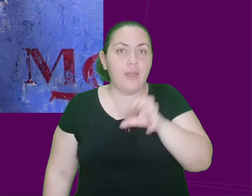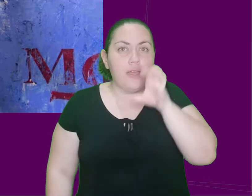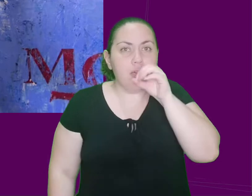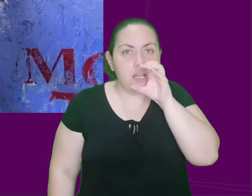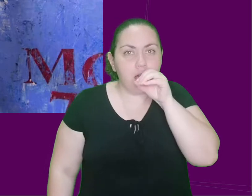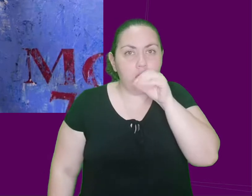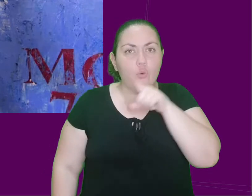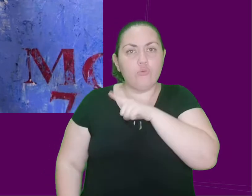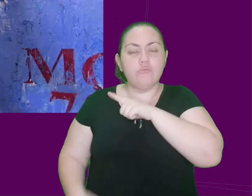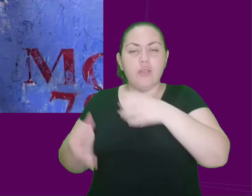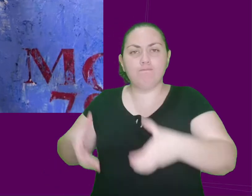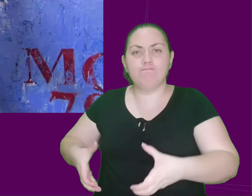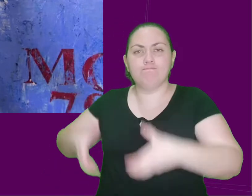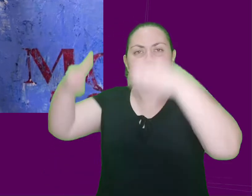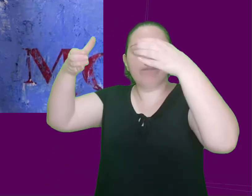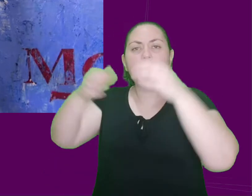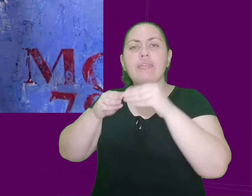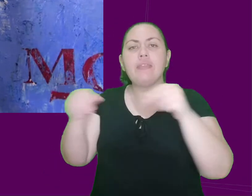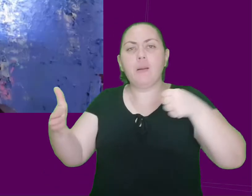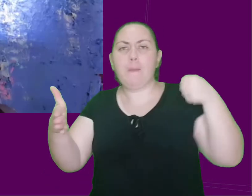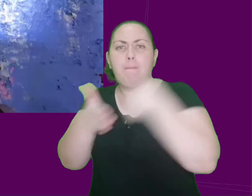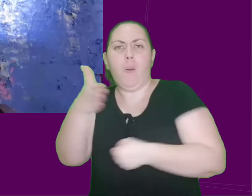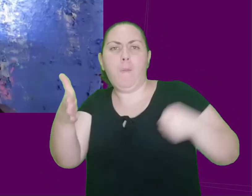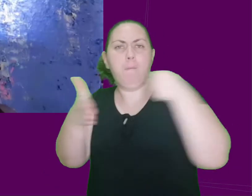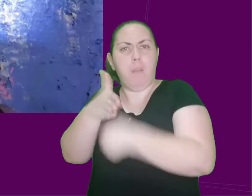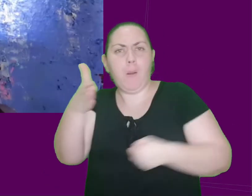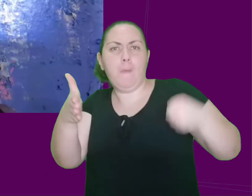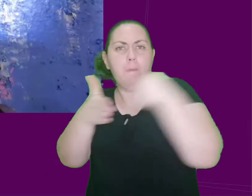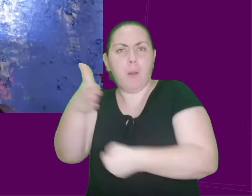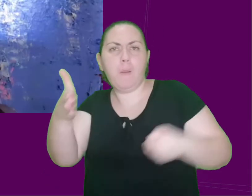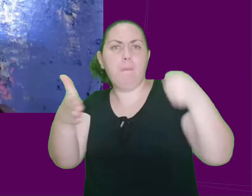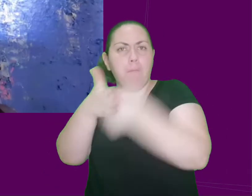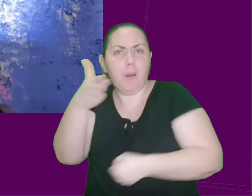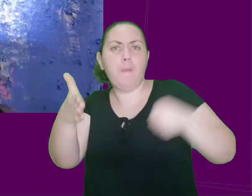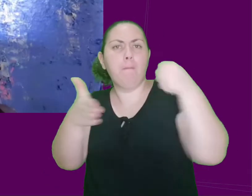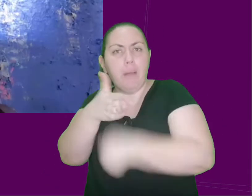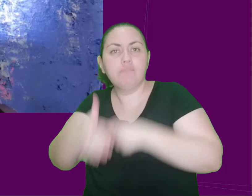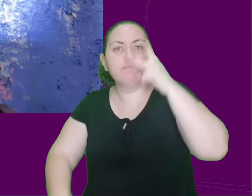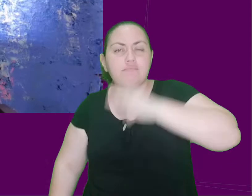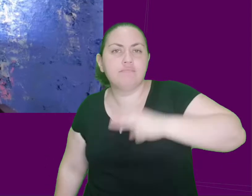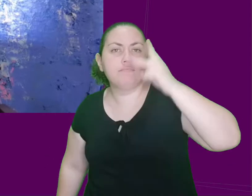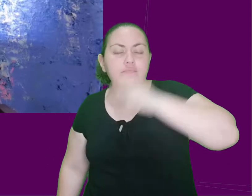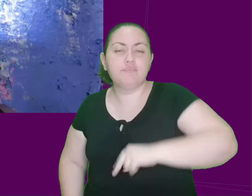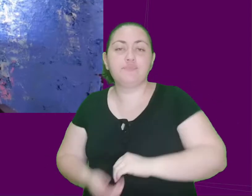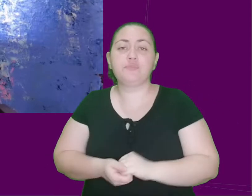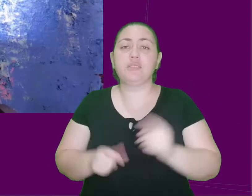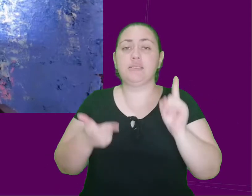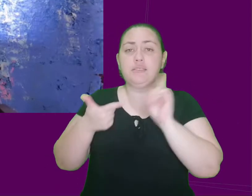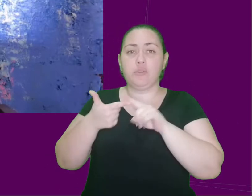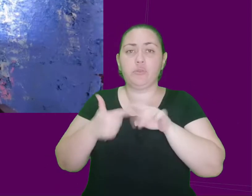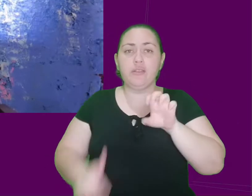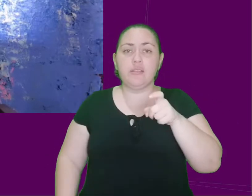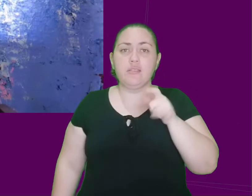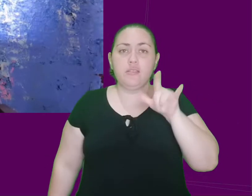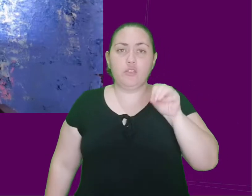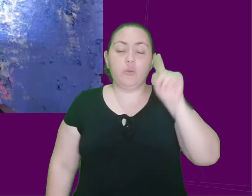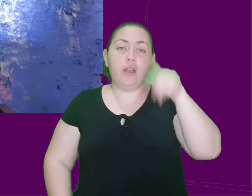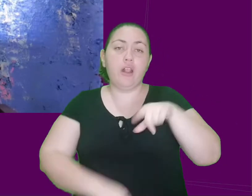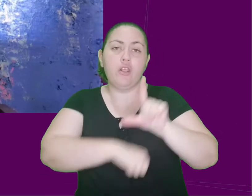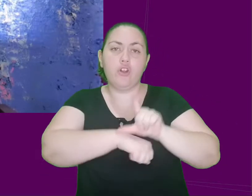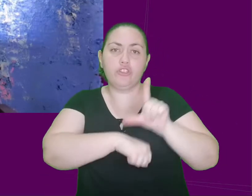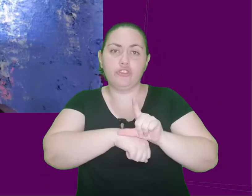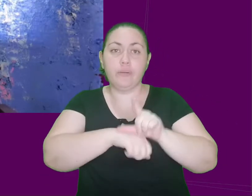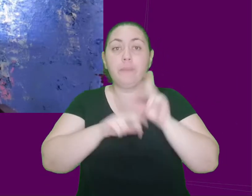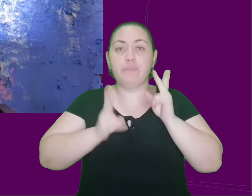pelo homem-cão socando um saco de areia. O segundo conto da coletânea é Exílio, e ele trata de uma loja, propriedade